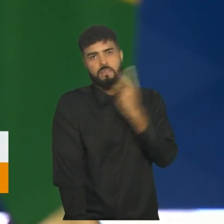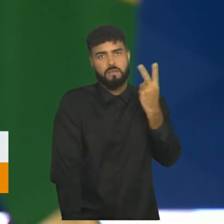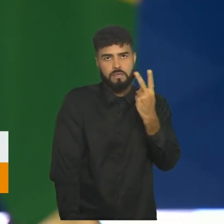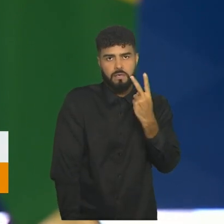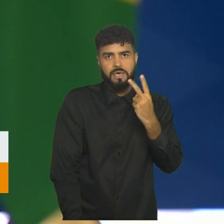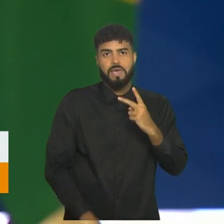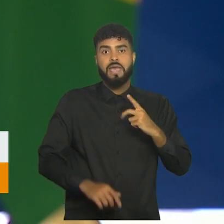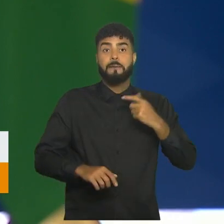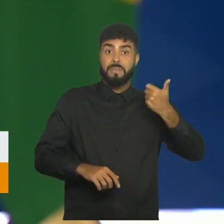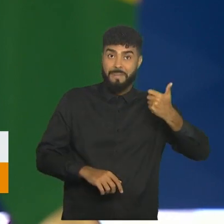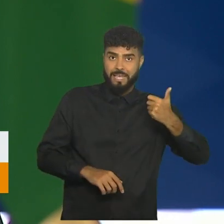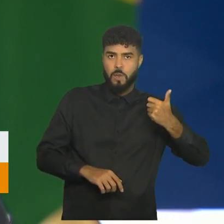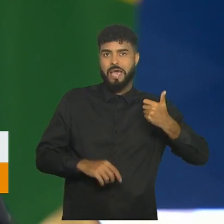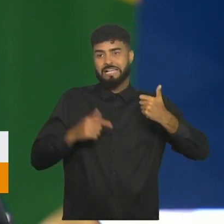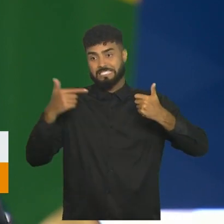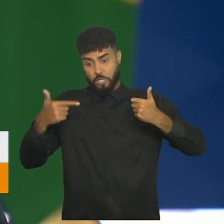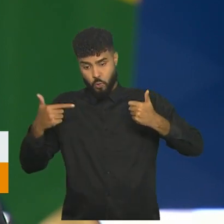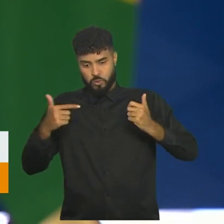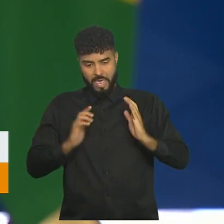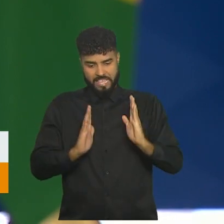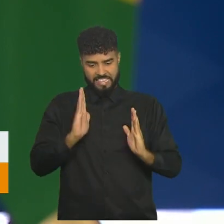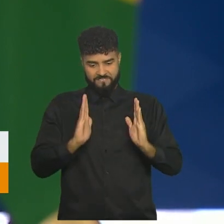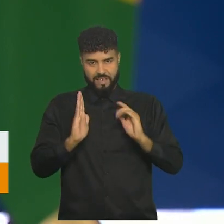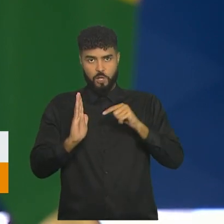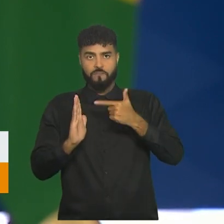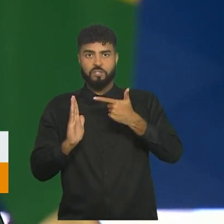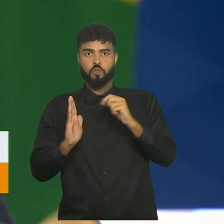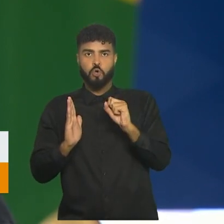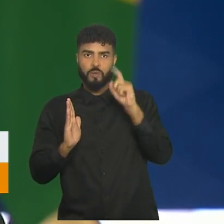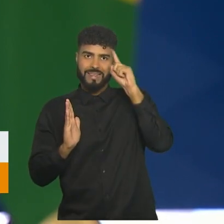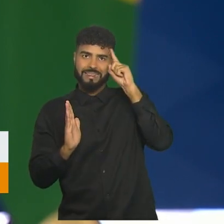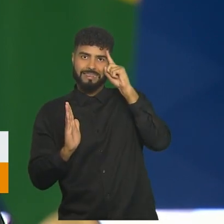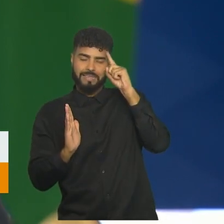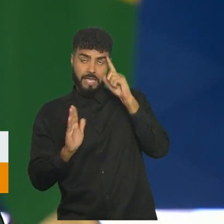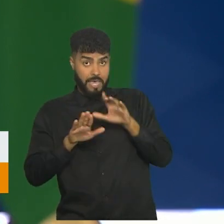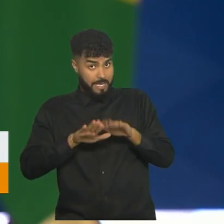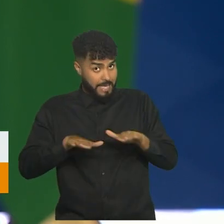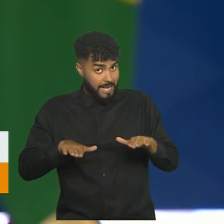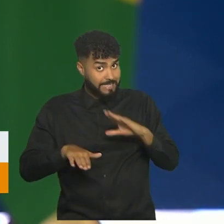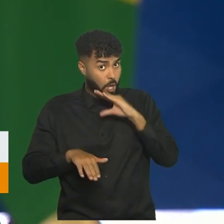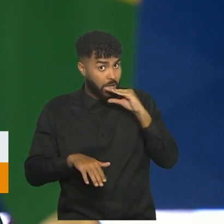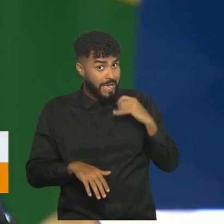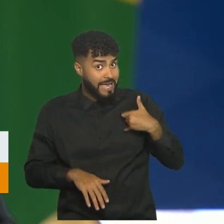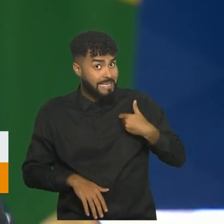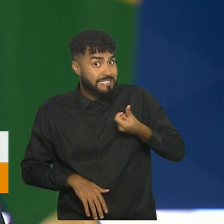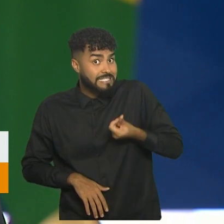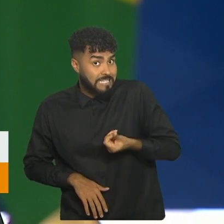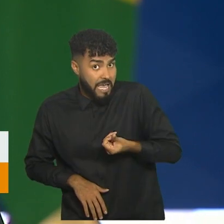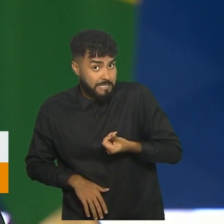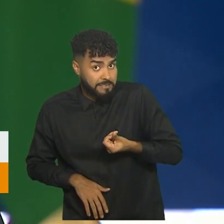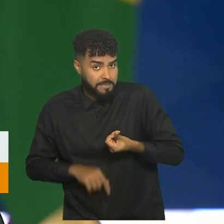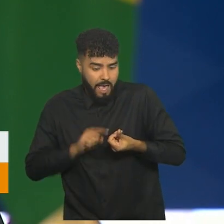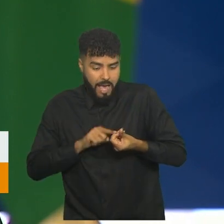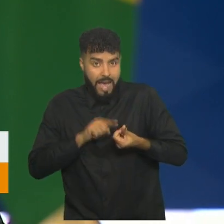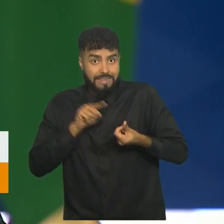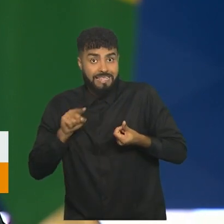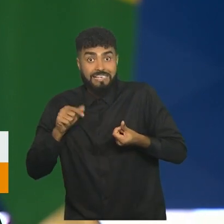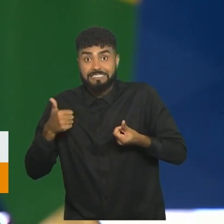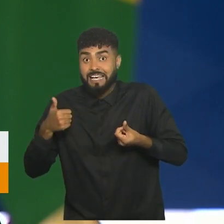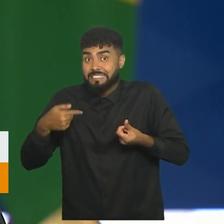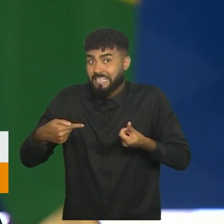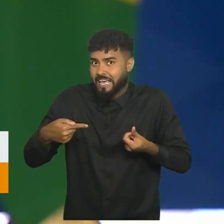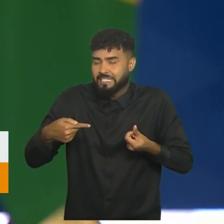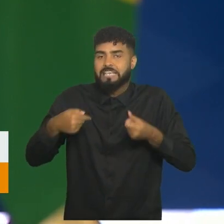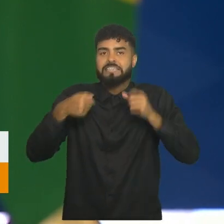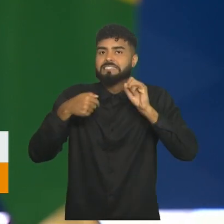28 dias entre as 2 doses, somente em crianças e adolescentes de 6 a 17 anos e que não tenham a imunidade